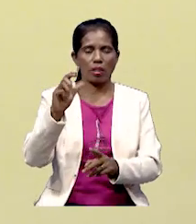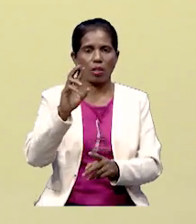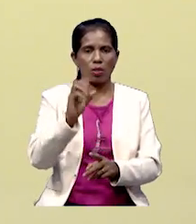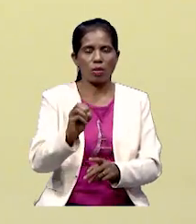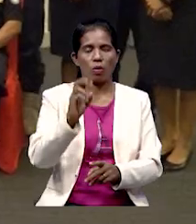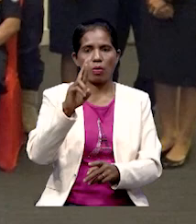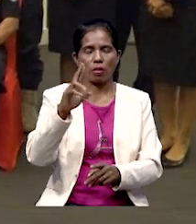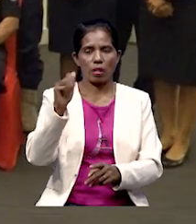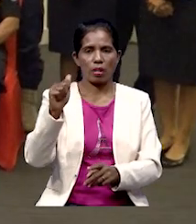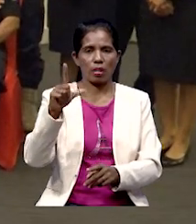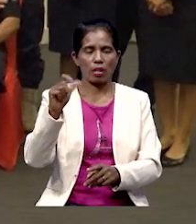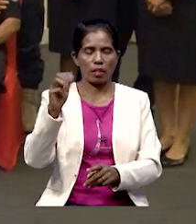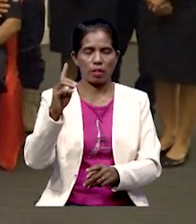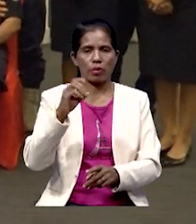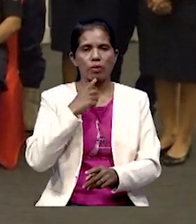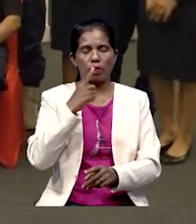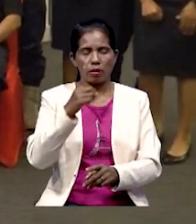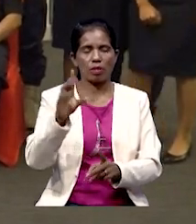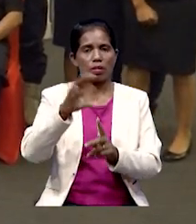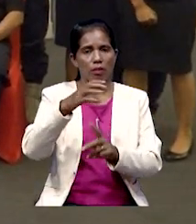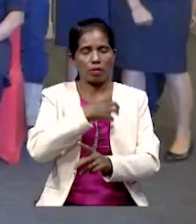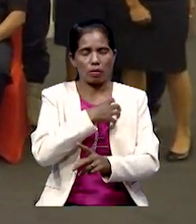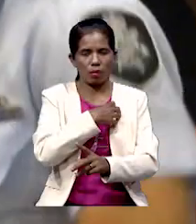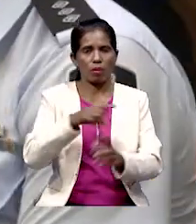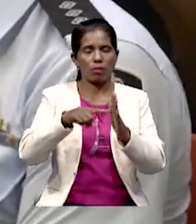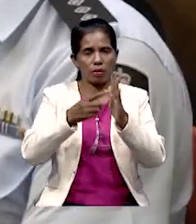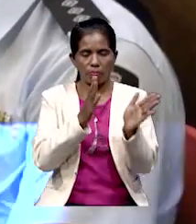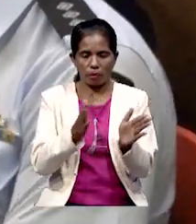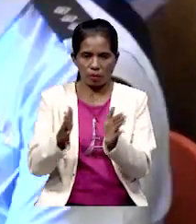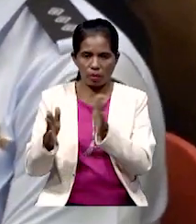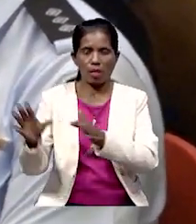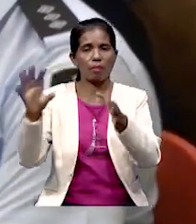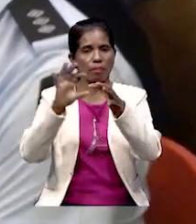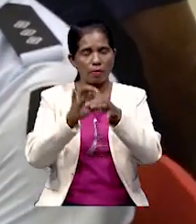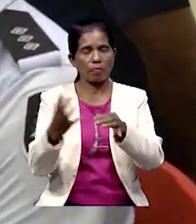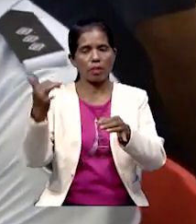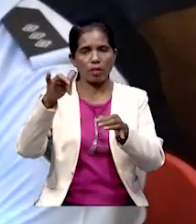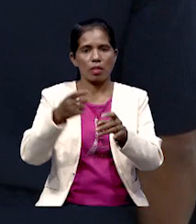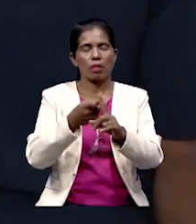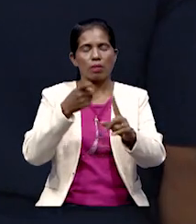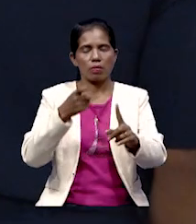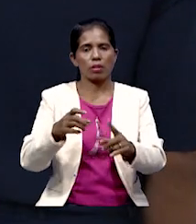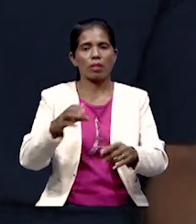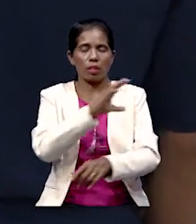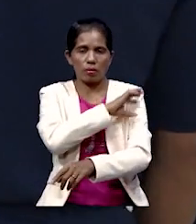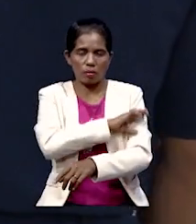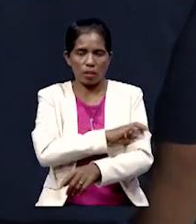Enquanto comando unidade especial polícia, hahu ona halo preparação, ba membro Sira husi corpo segurança pessoal,